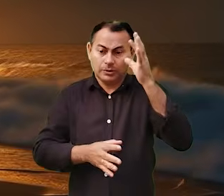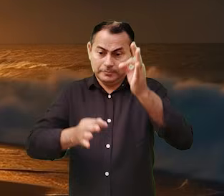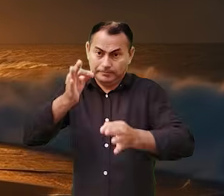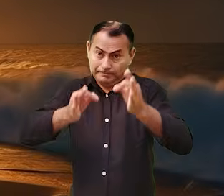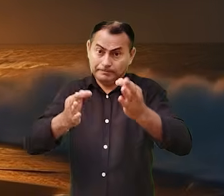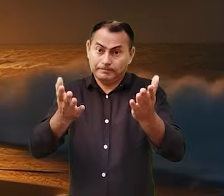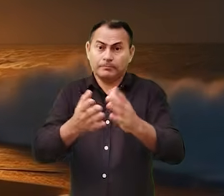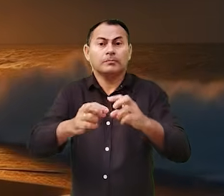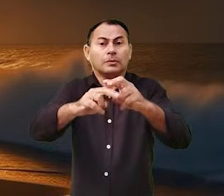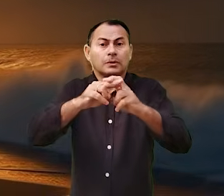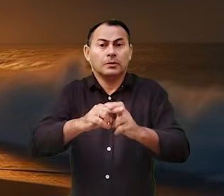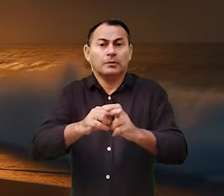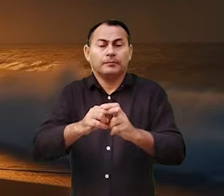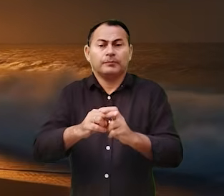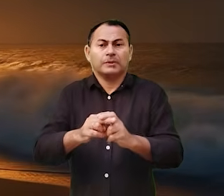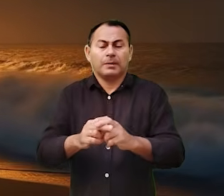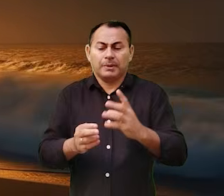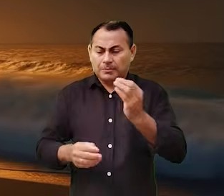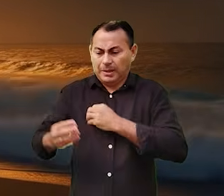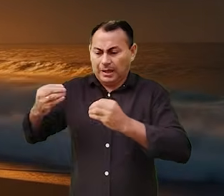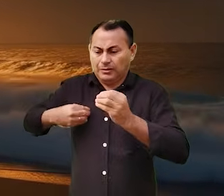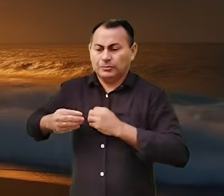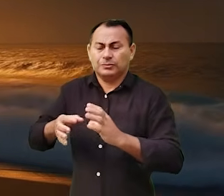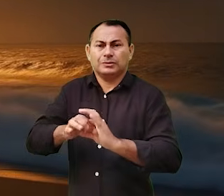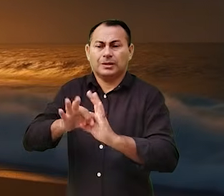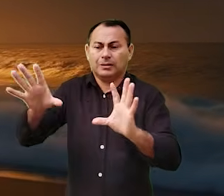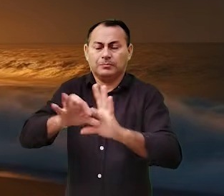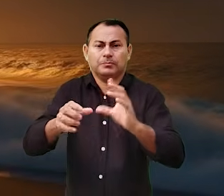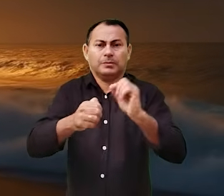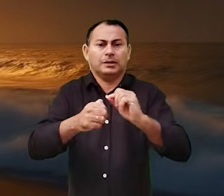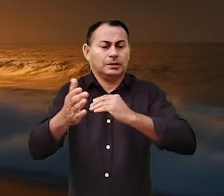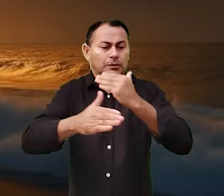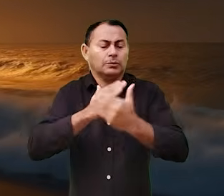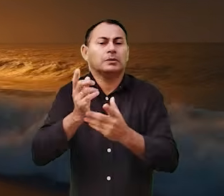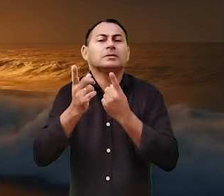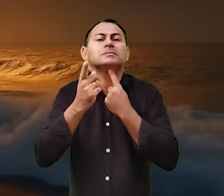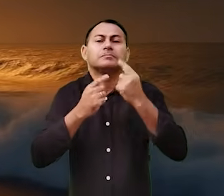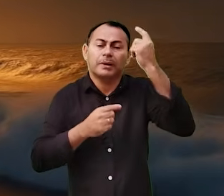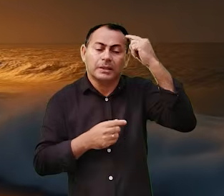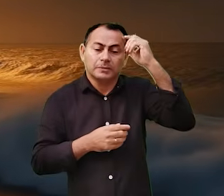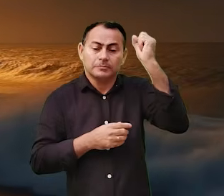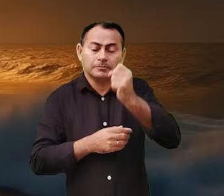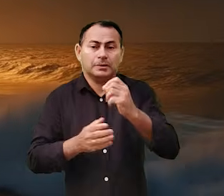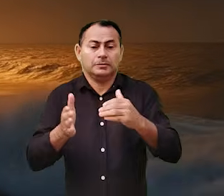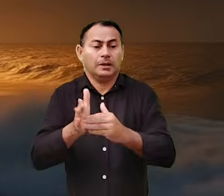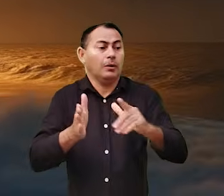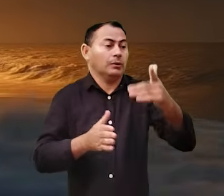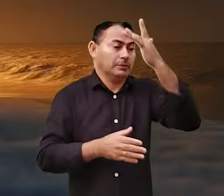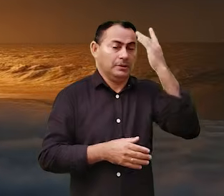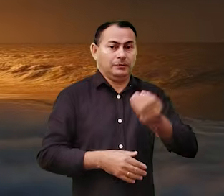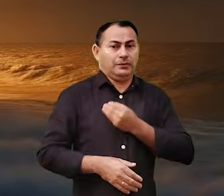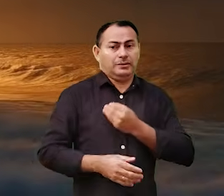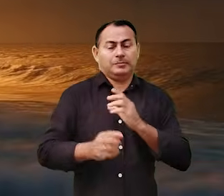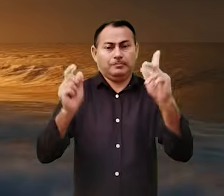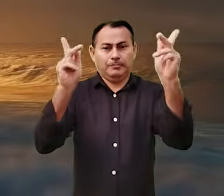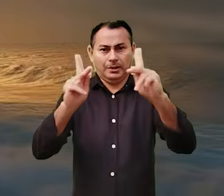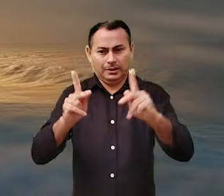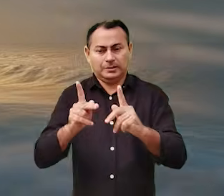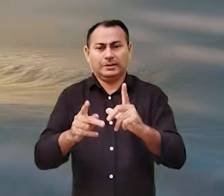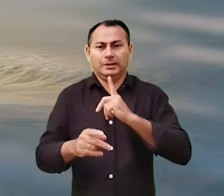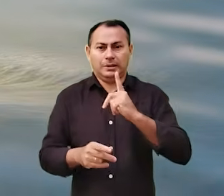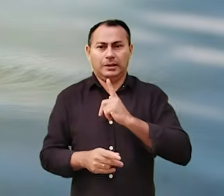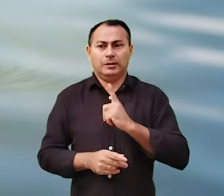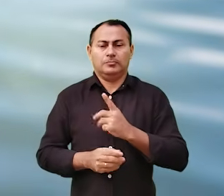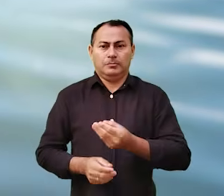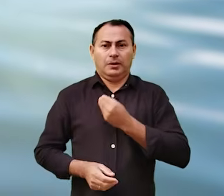justiça. É por isso que o ímpio não vive solto para fazer tudo que lhe vem à cabeça, impedindo que outros vivam em paz